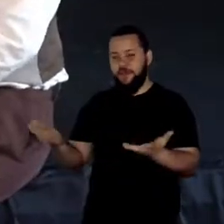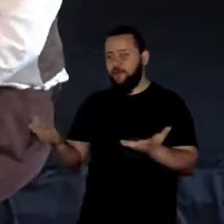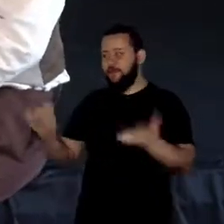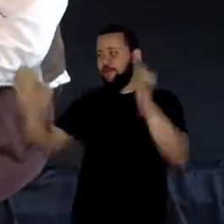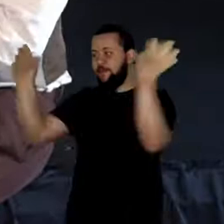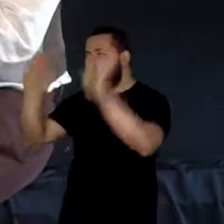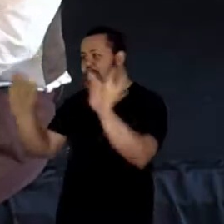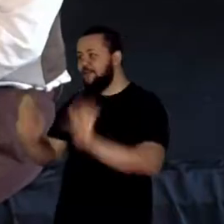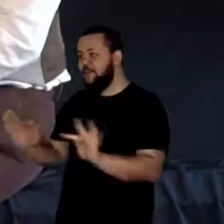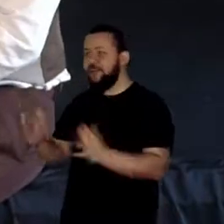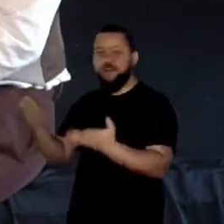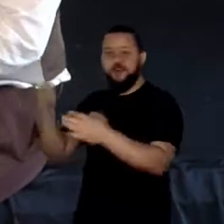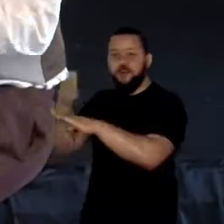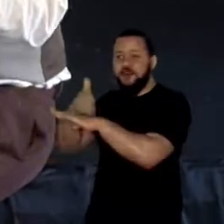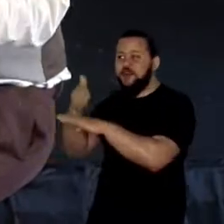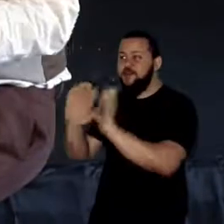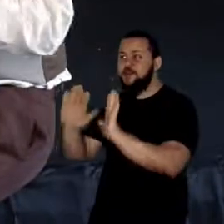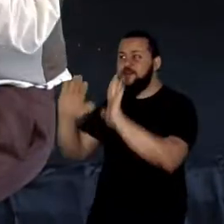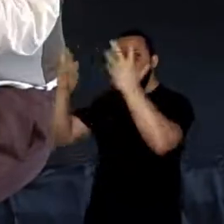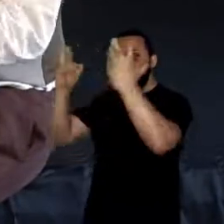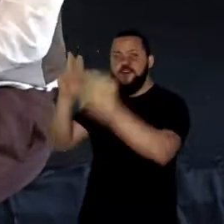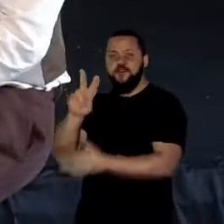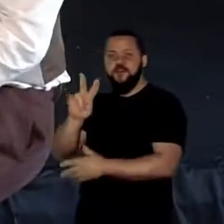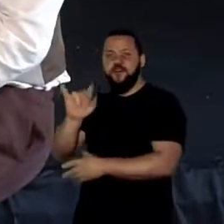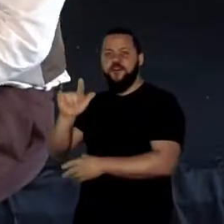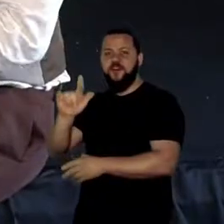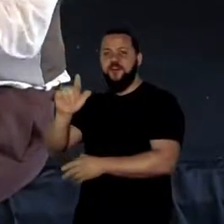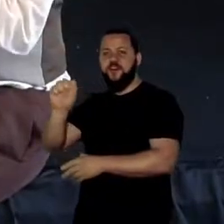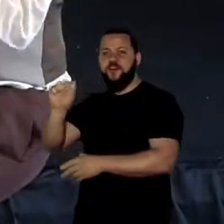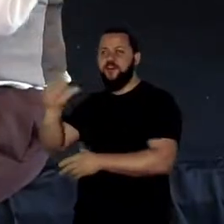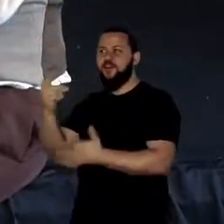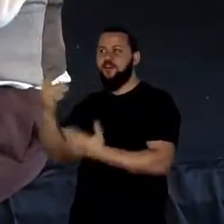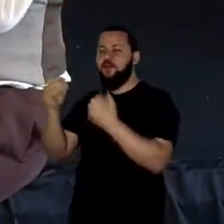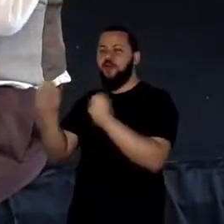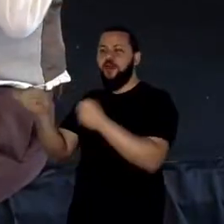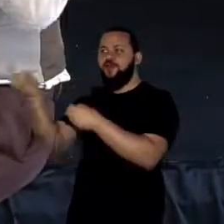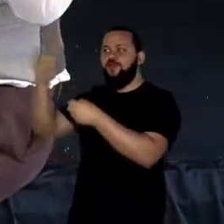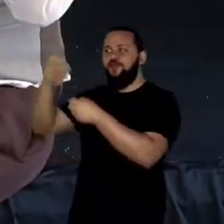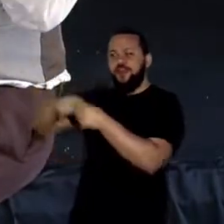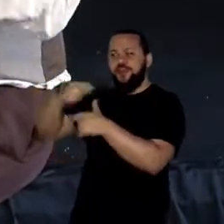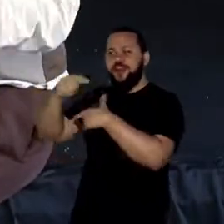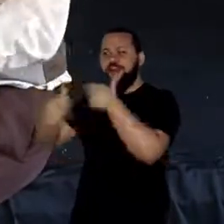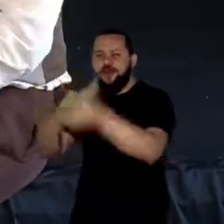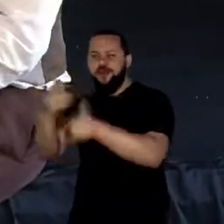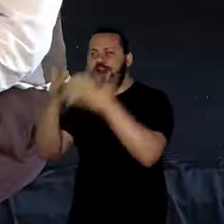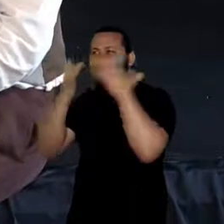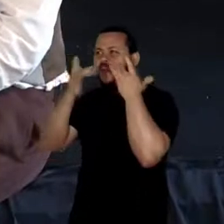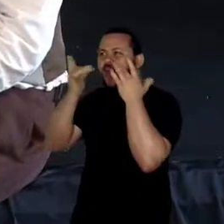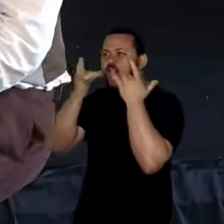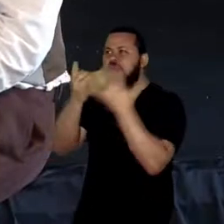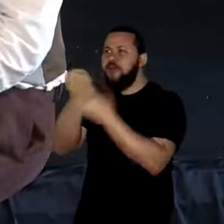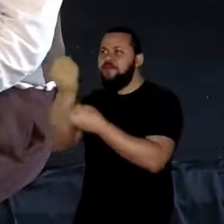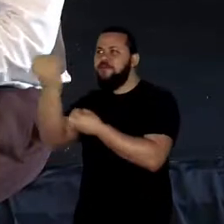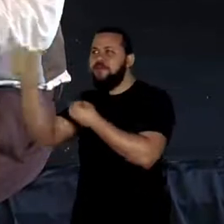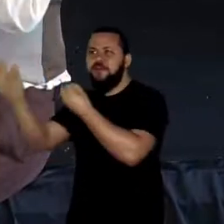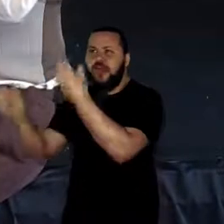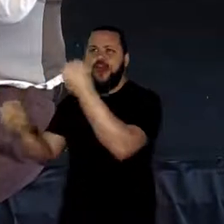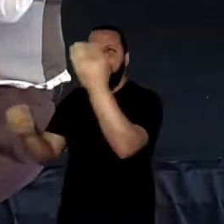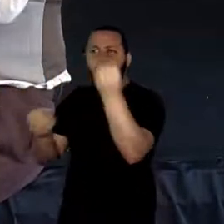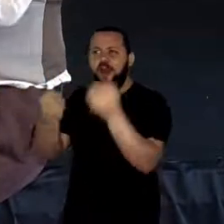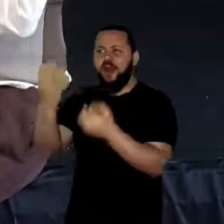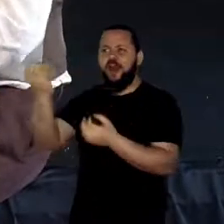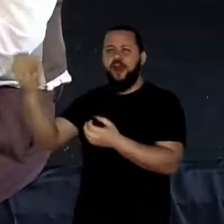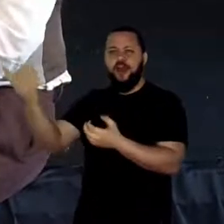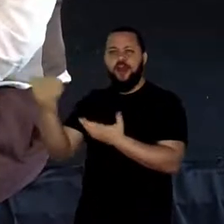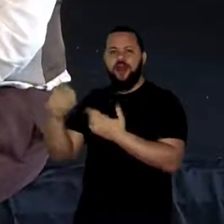por estar vindo no festival, né? A gente poder estar voltando com nossas apresentações, nossas viagens, né? Semana que vem a gente já tem também um